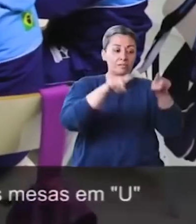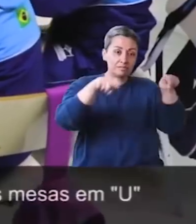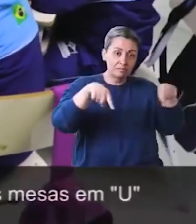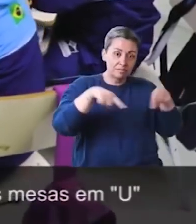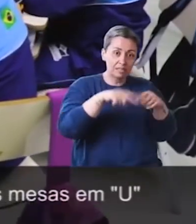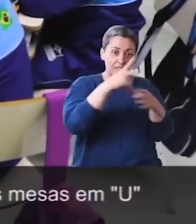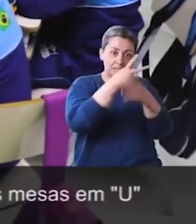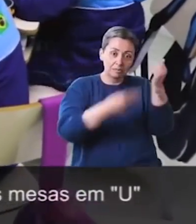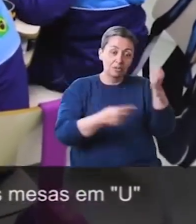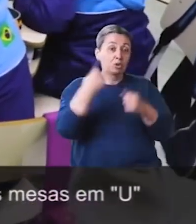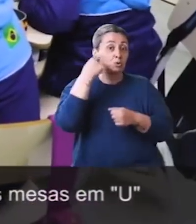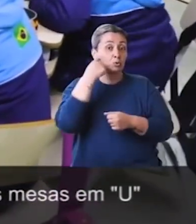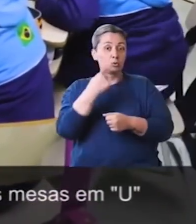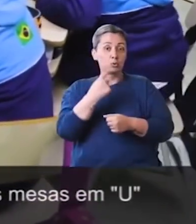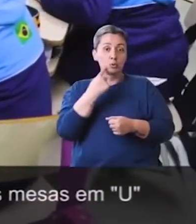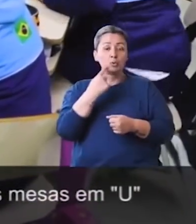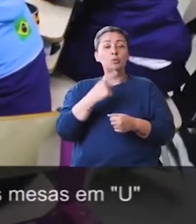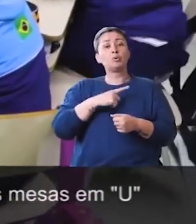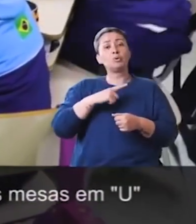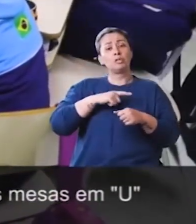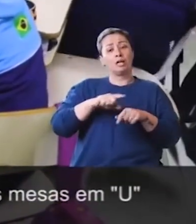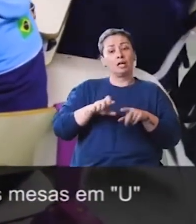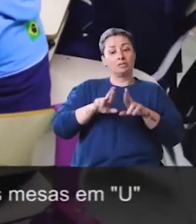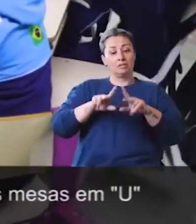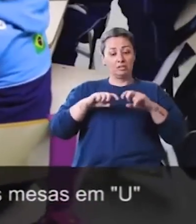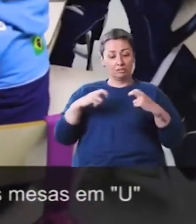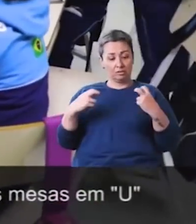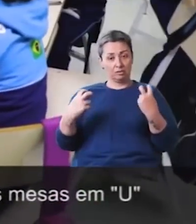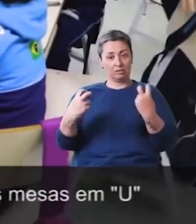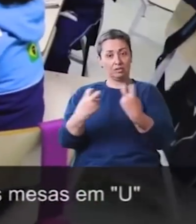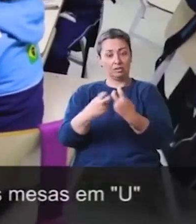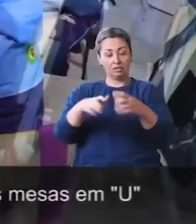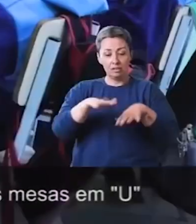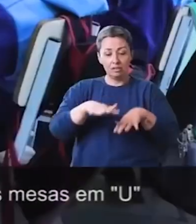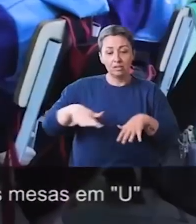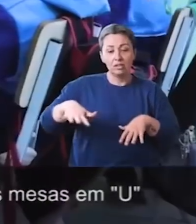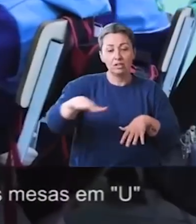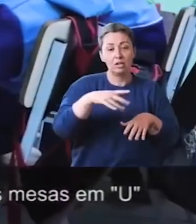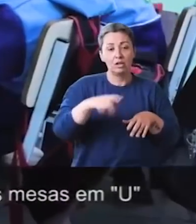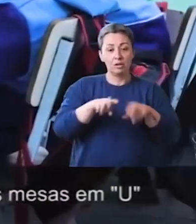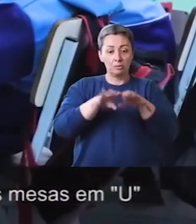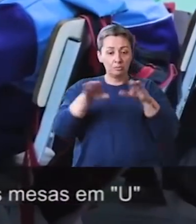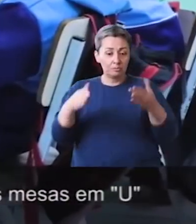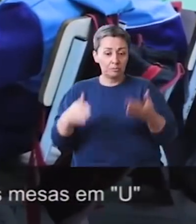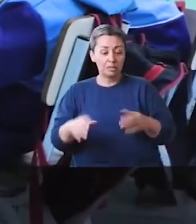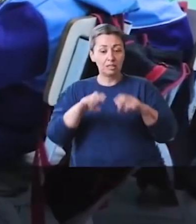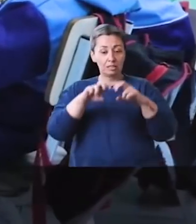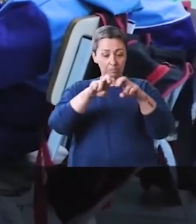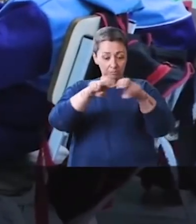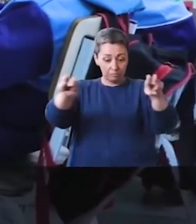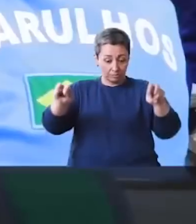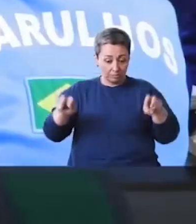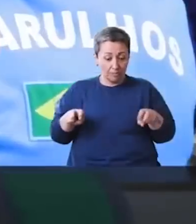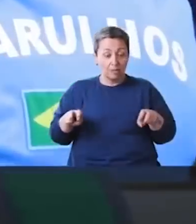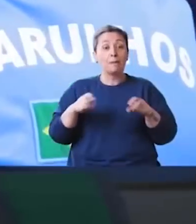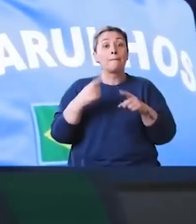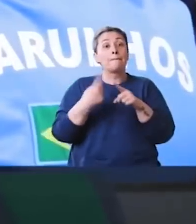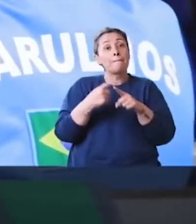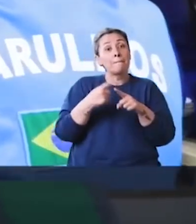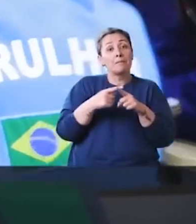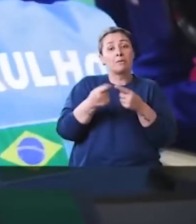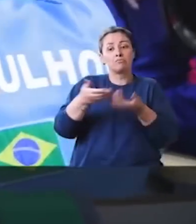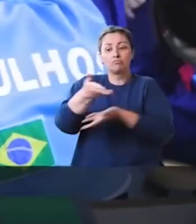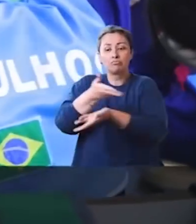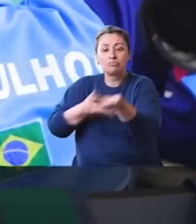As classes bilíngues de surdos, elas têm essa configuração no espaço com as mesas em U, para que